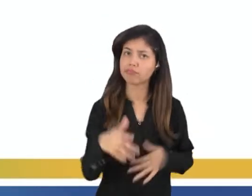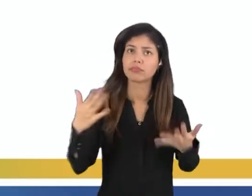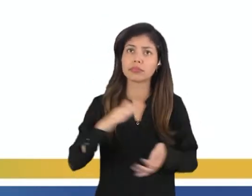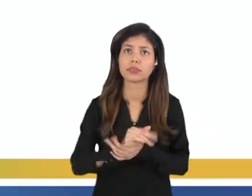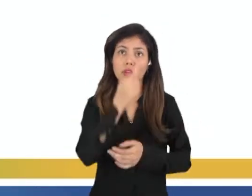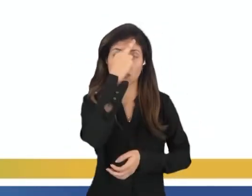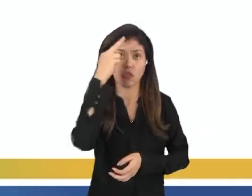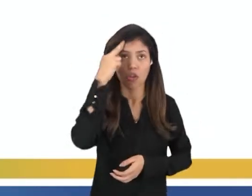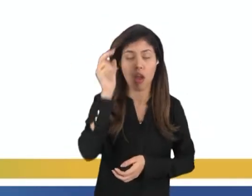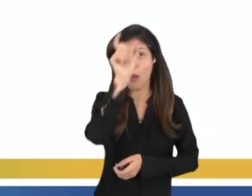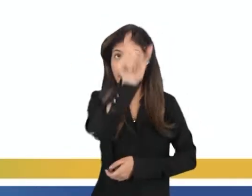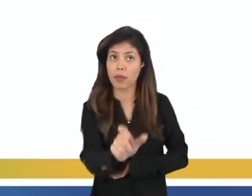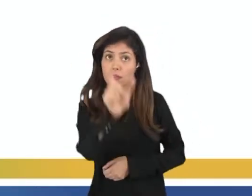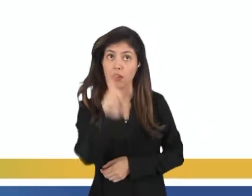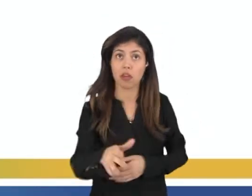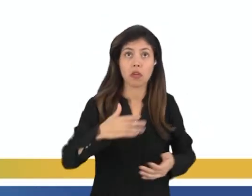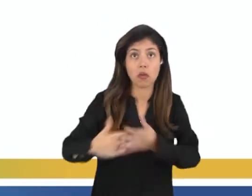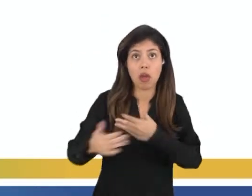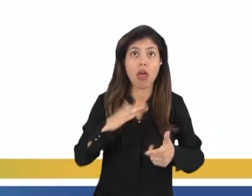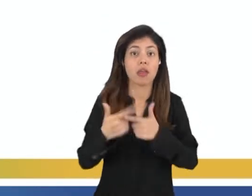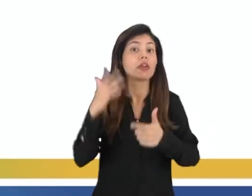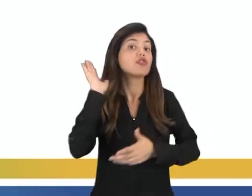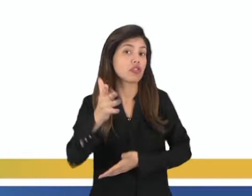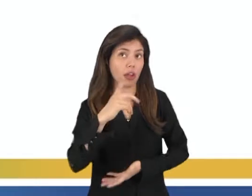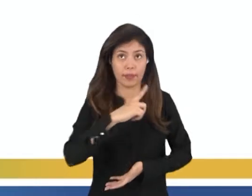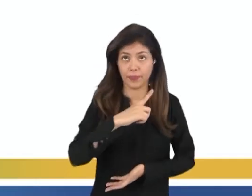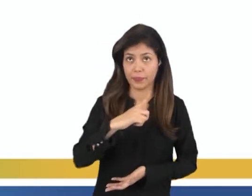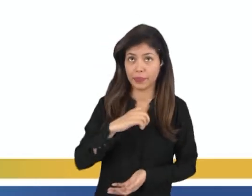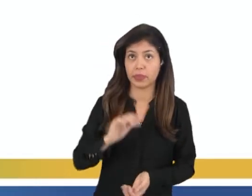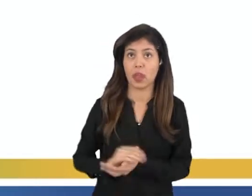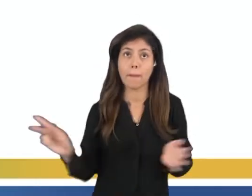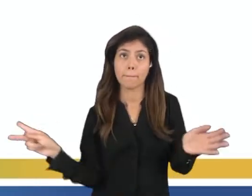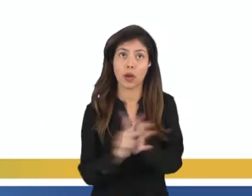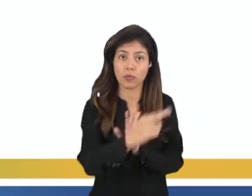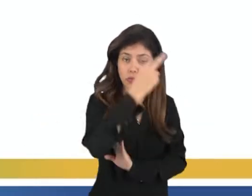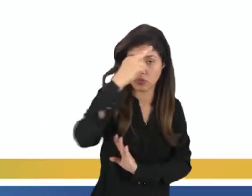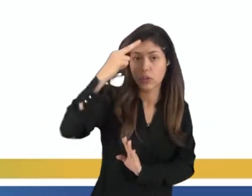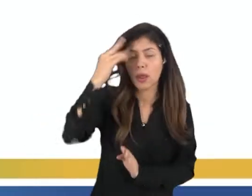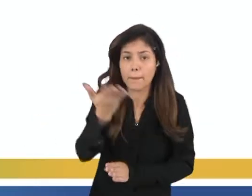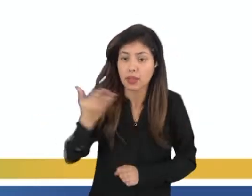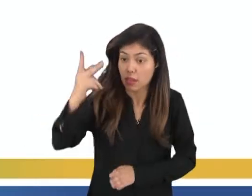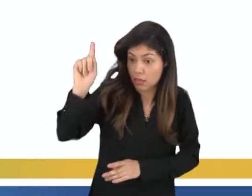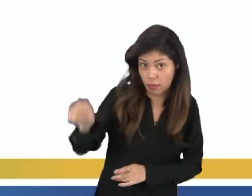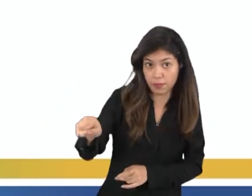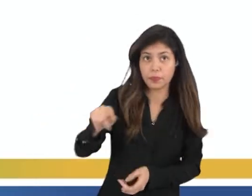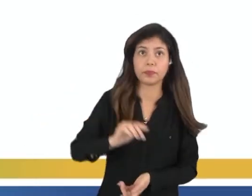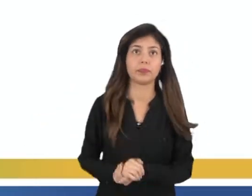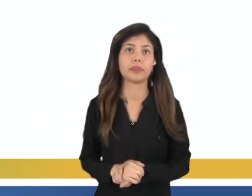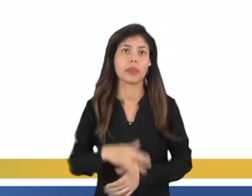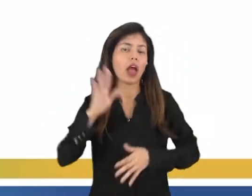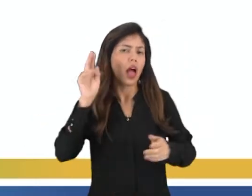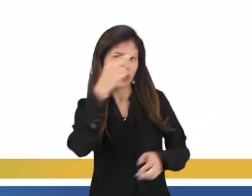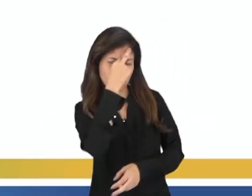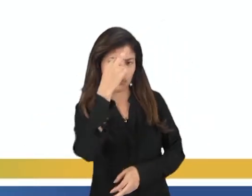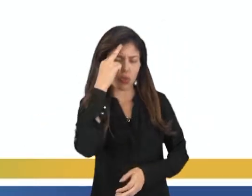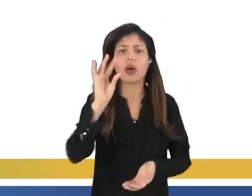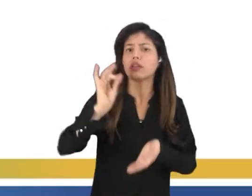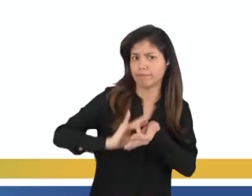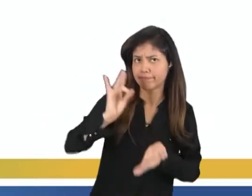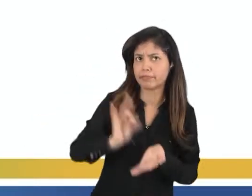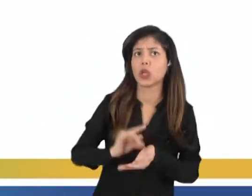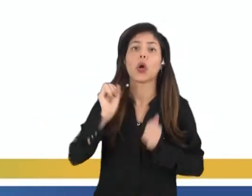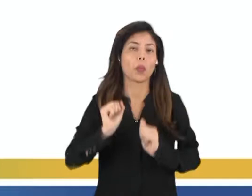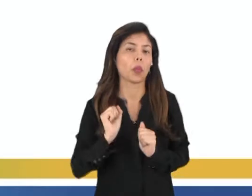história ou um personagem de um determinado trabalho já existente para criar sua própria história baseada nele. A história original pode